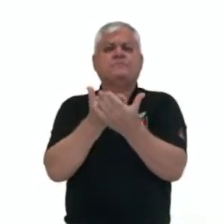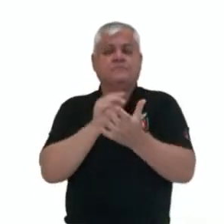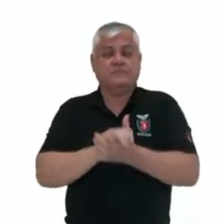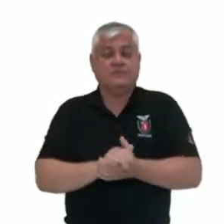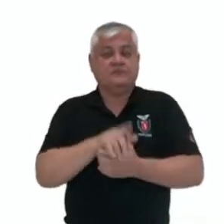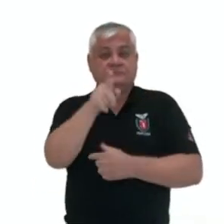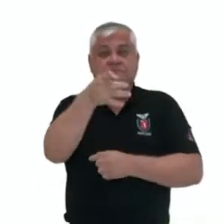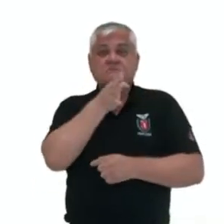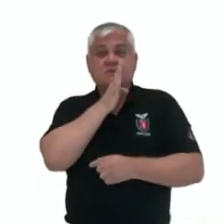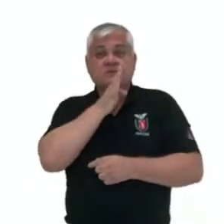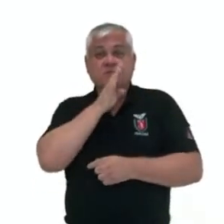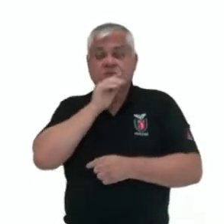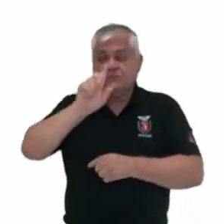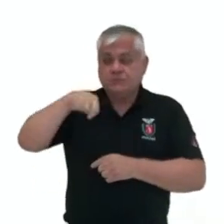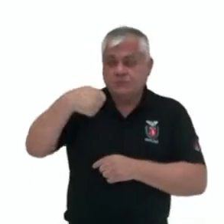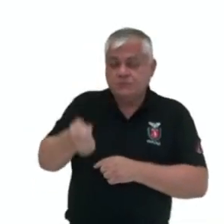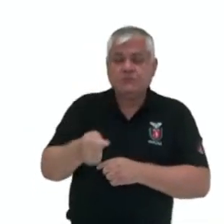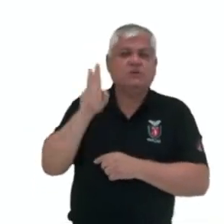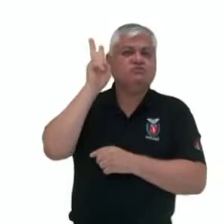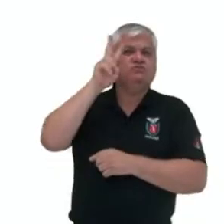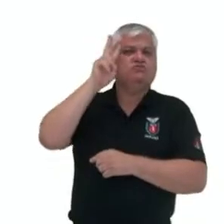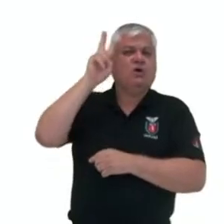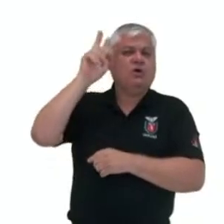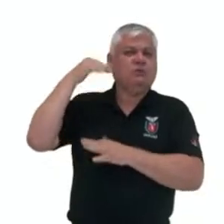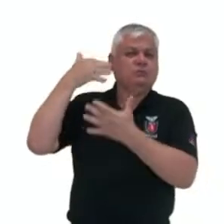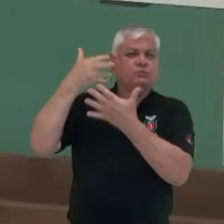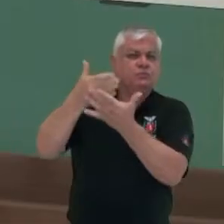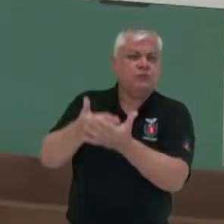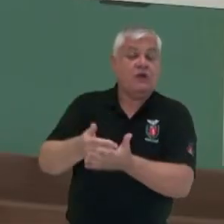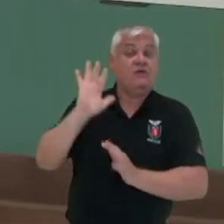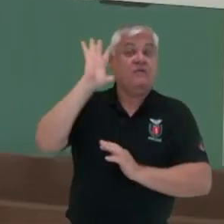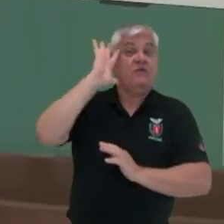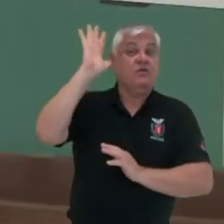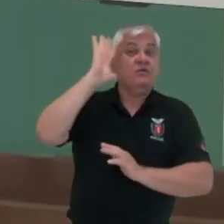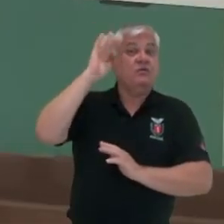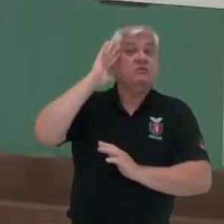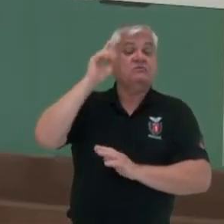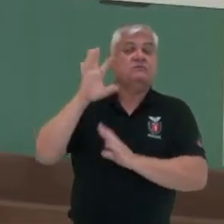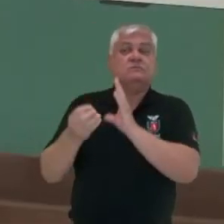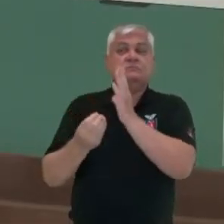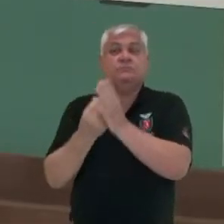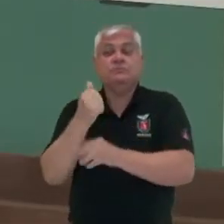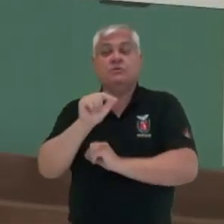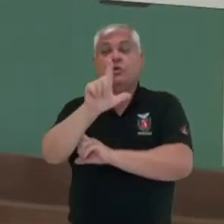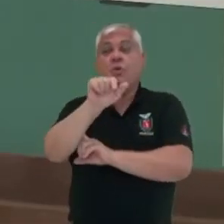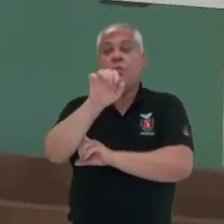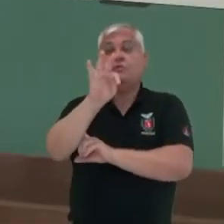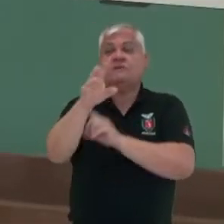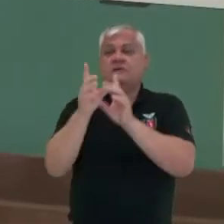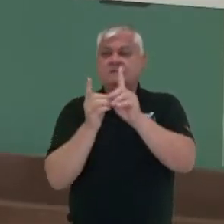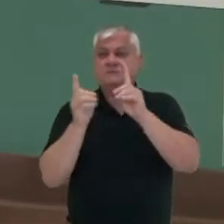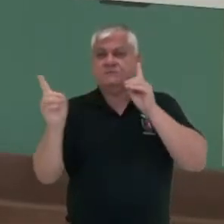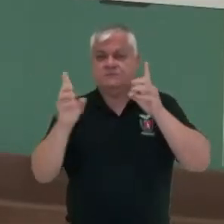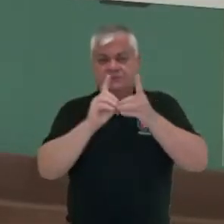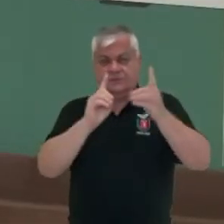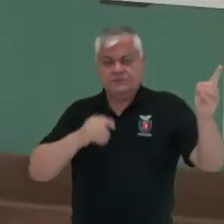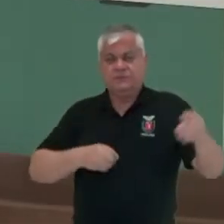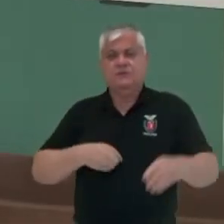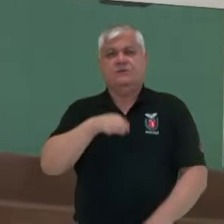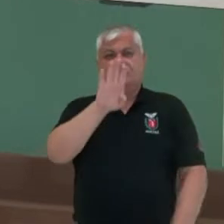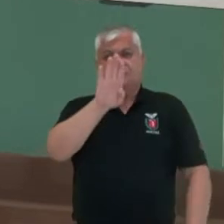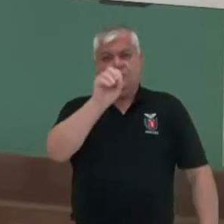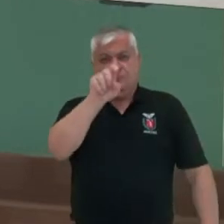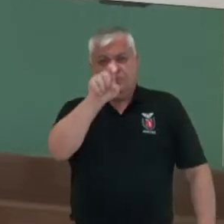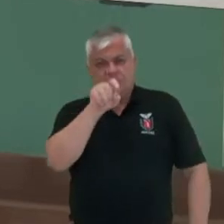vocês conheçam os aspectos históricos, filosóficos dessas lutas que mantêm distância, em especial aqui, como está mostrando